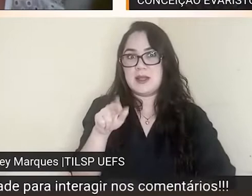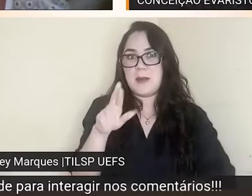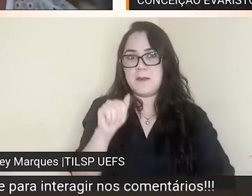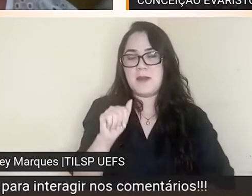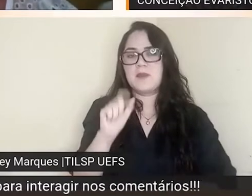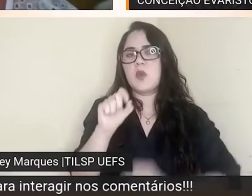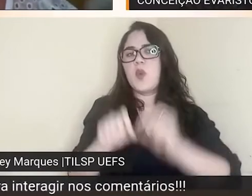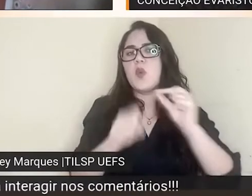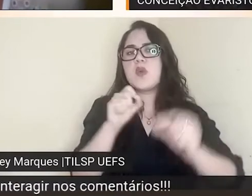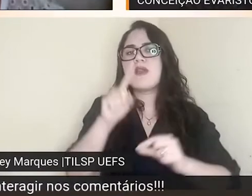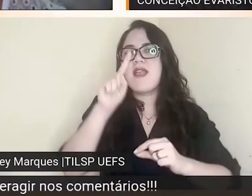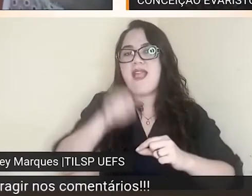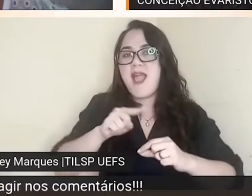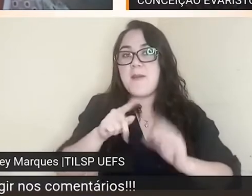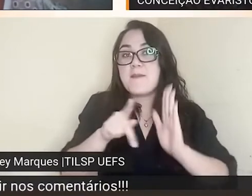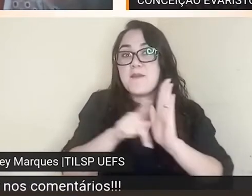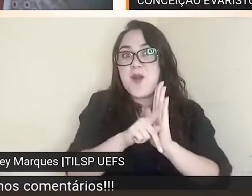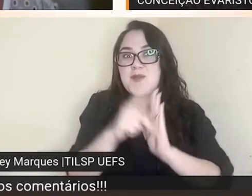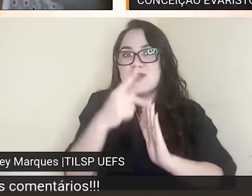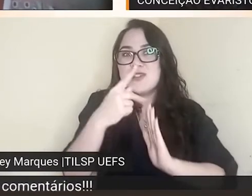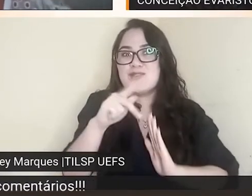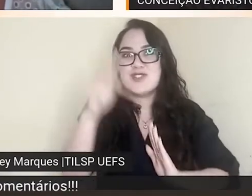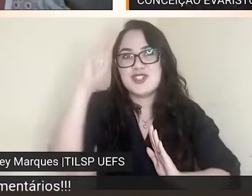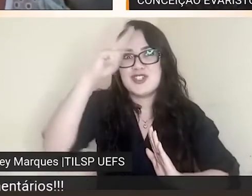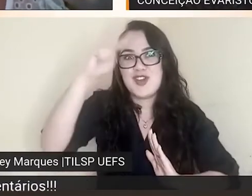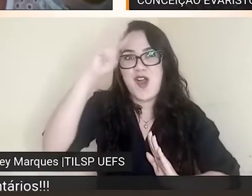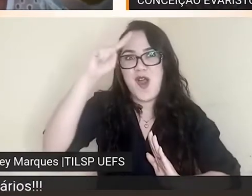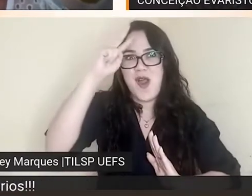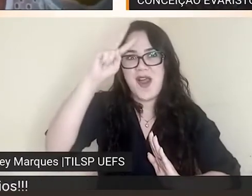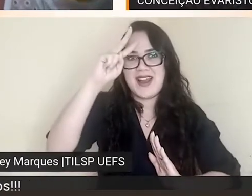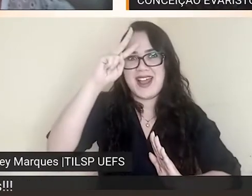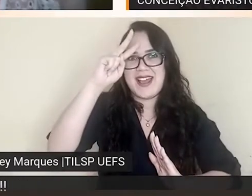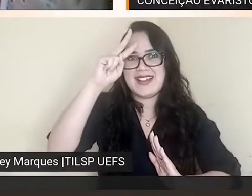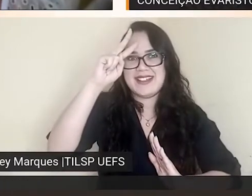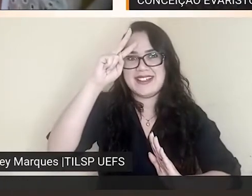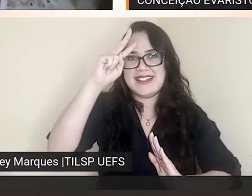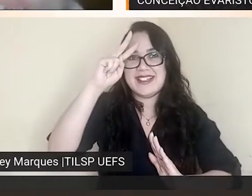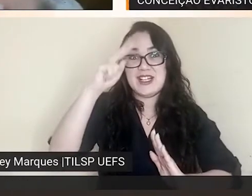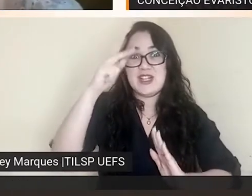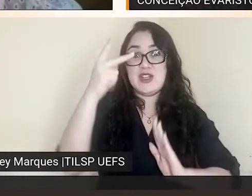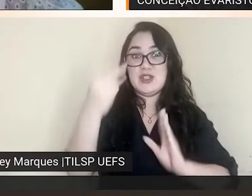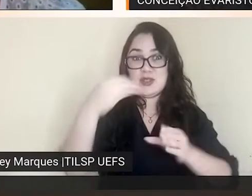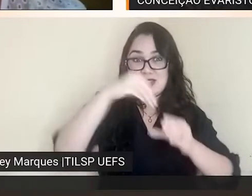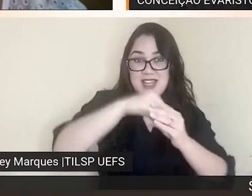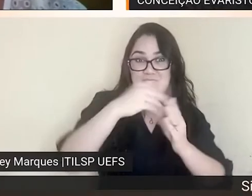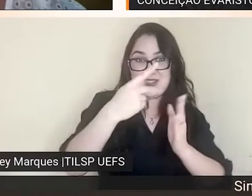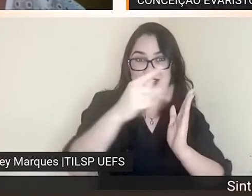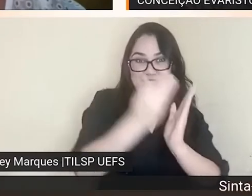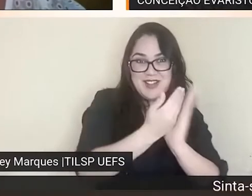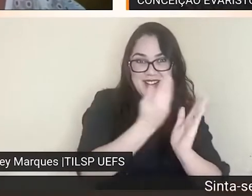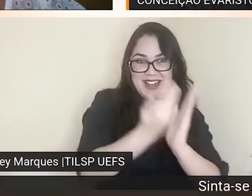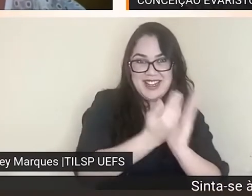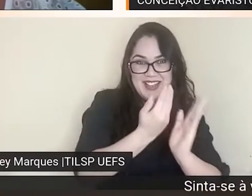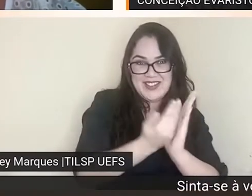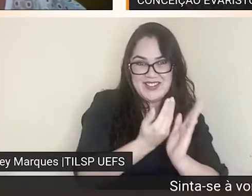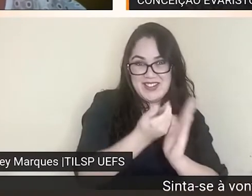de biografia, né? De autoral, desculpa. É de autobiografia de Conceição Evaristo na tua